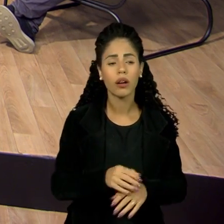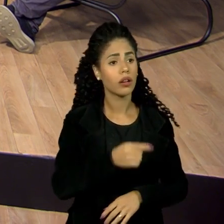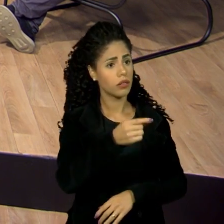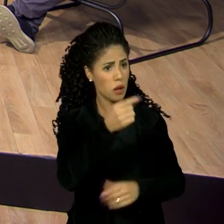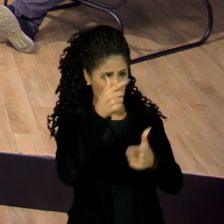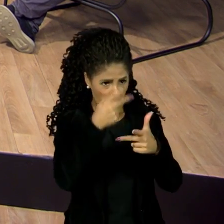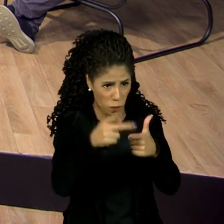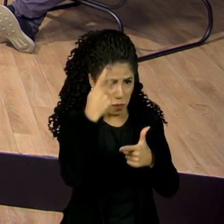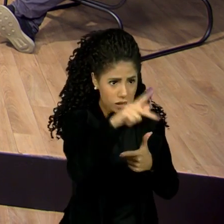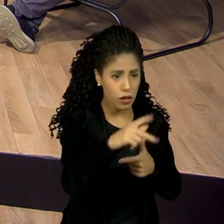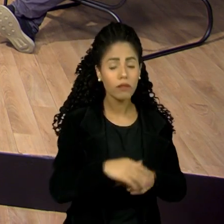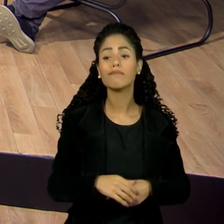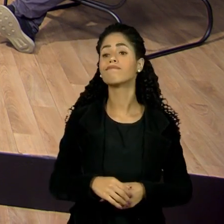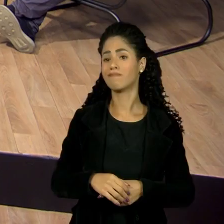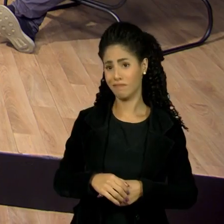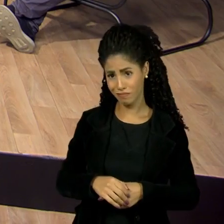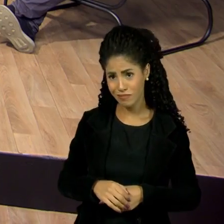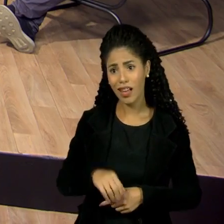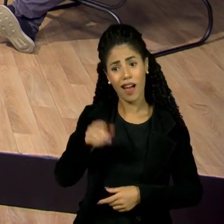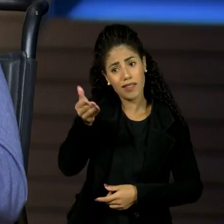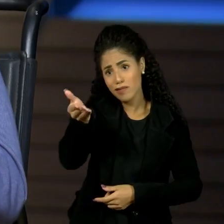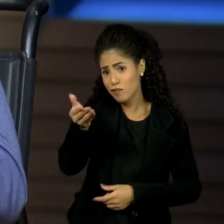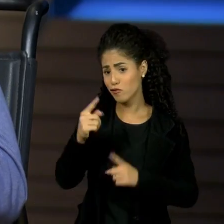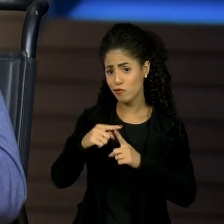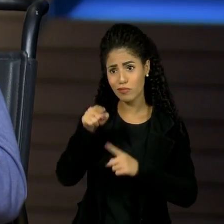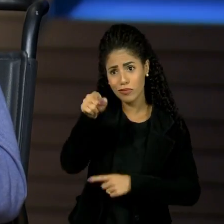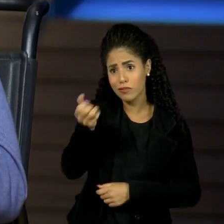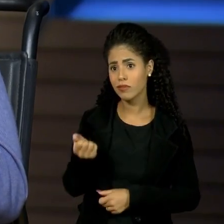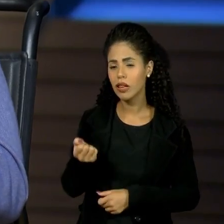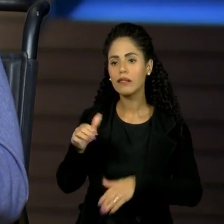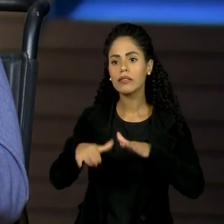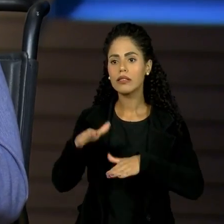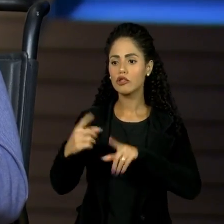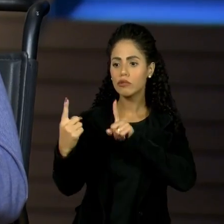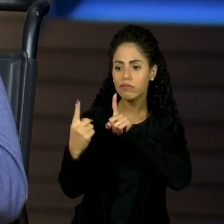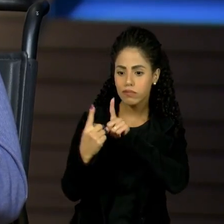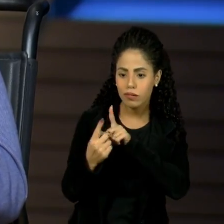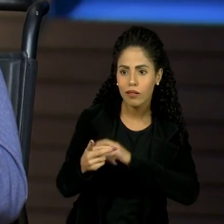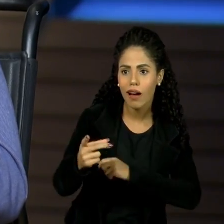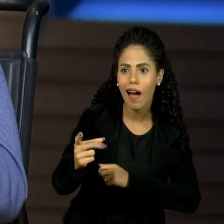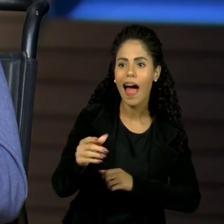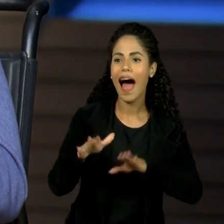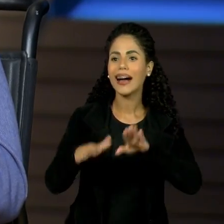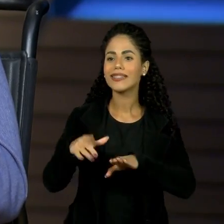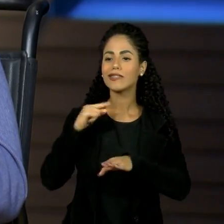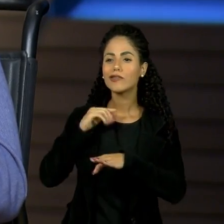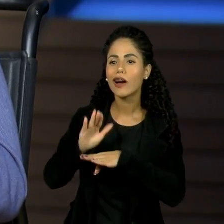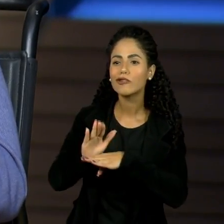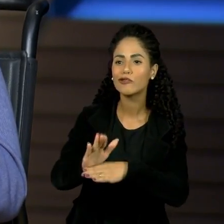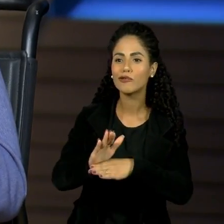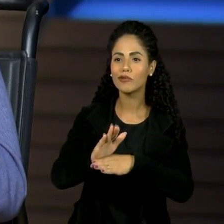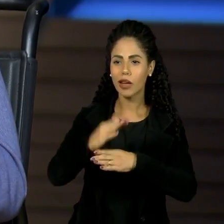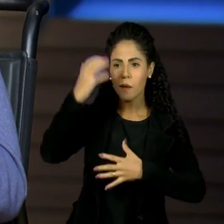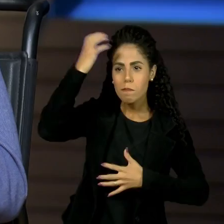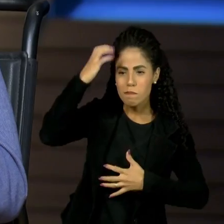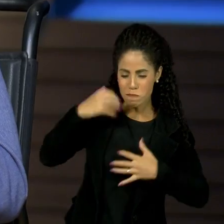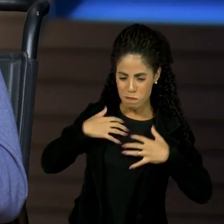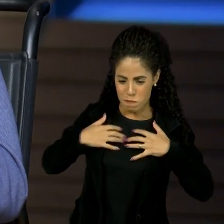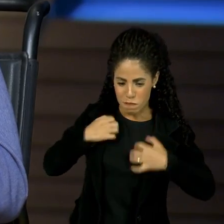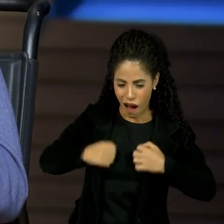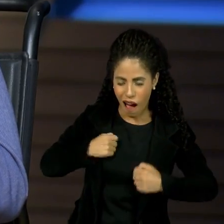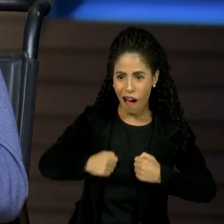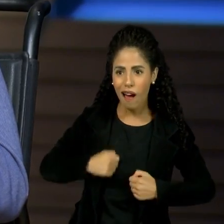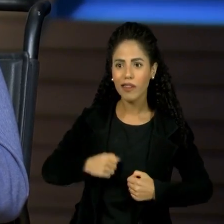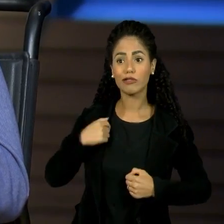isso, né? Nós da enfermagem, como a gente fica mais tempo com o paciente, dá banho, a intimidade que a gente tem com as